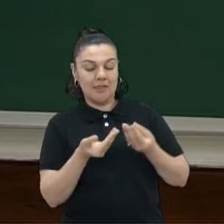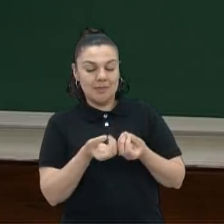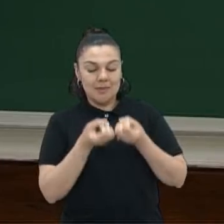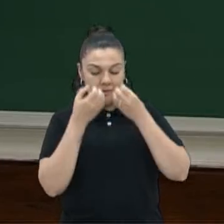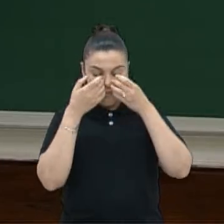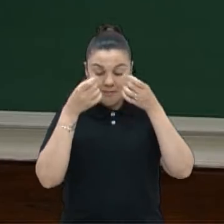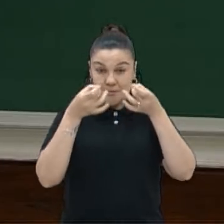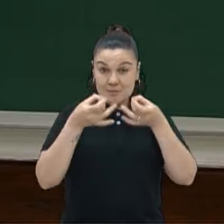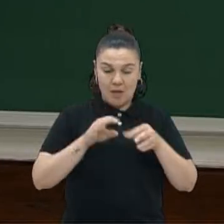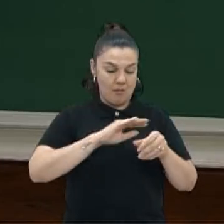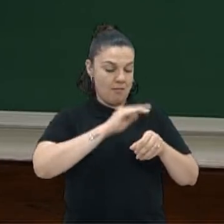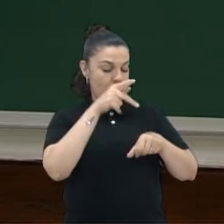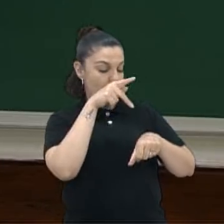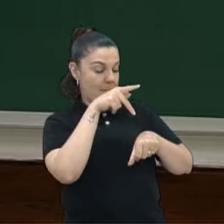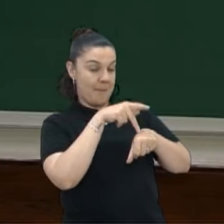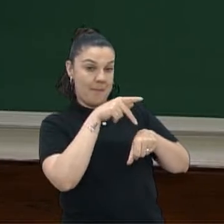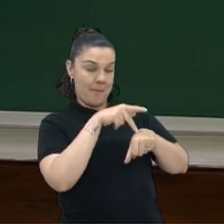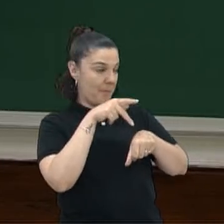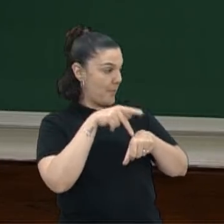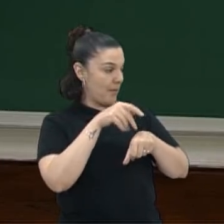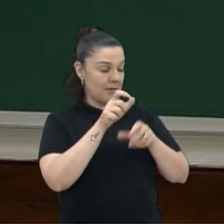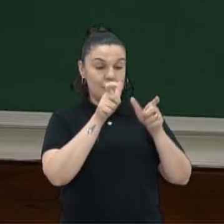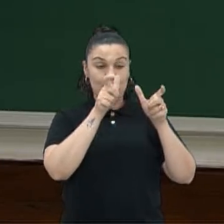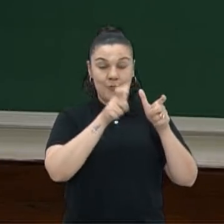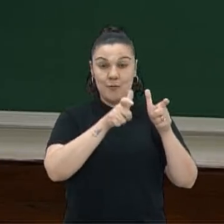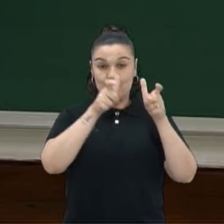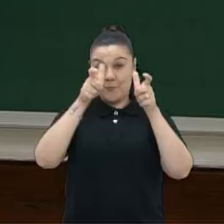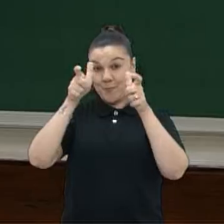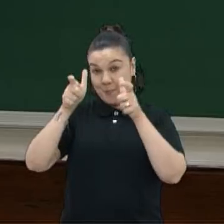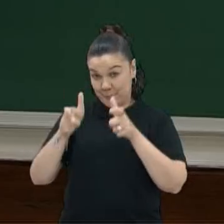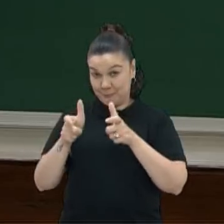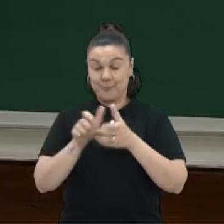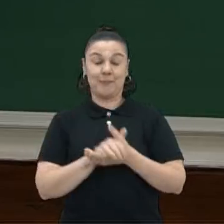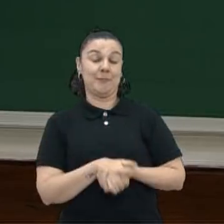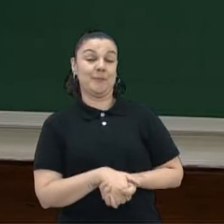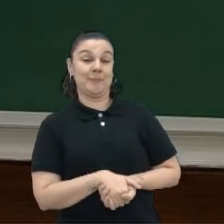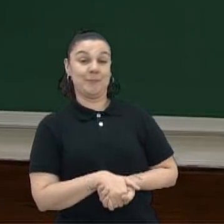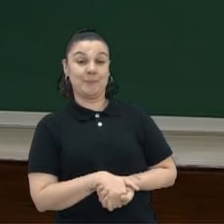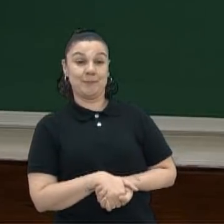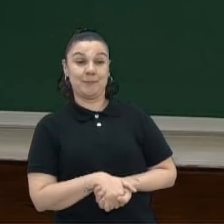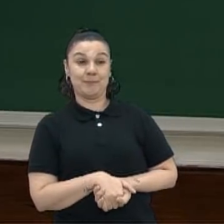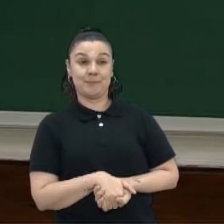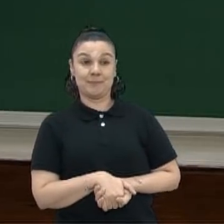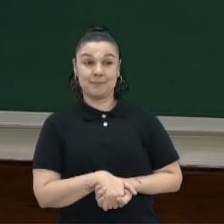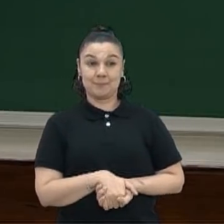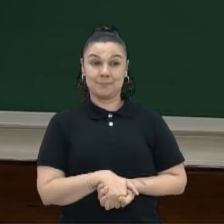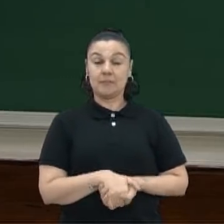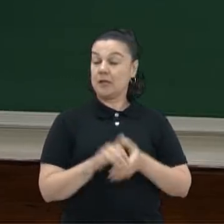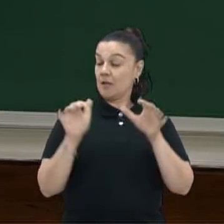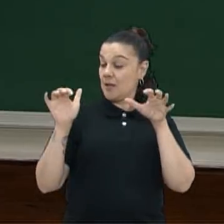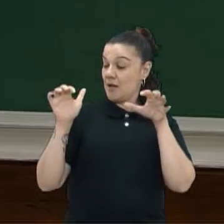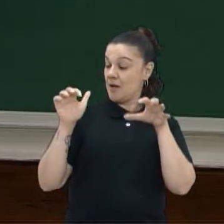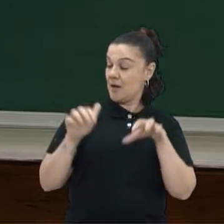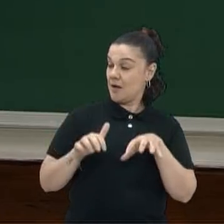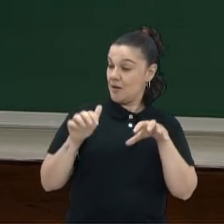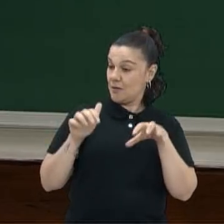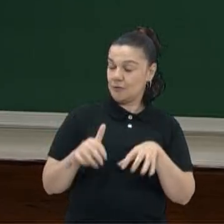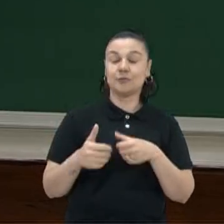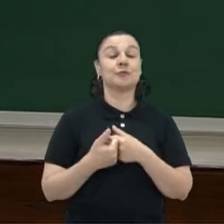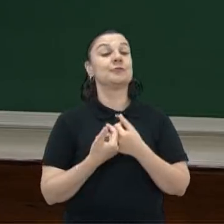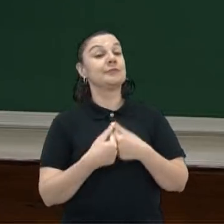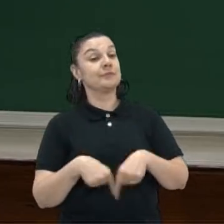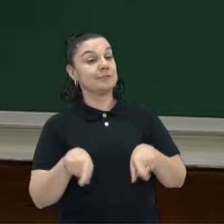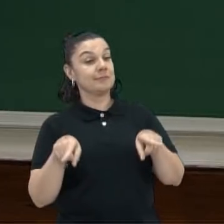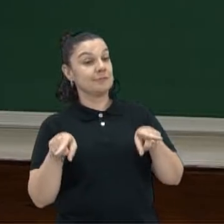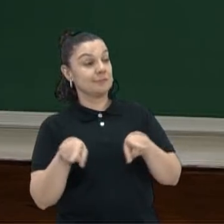que é desprendido das rochas de um lugar para outro. A chuva também